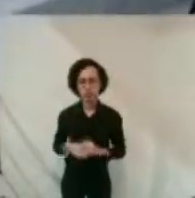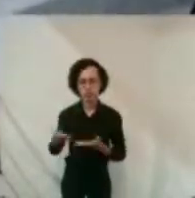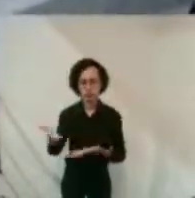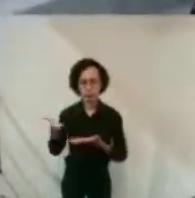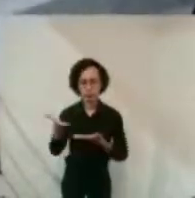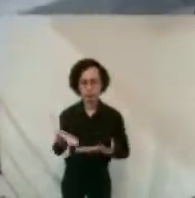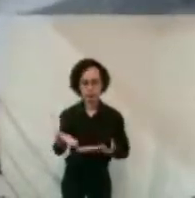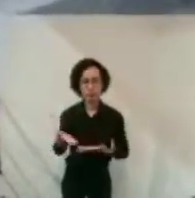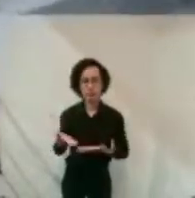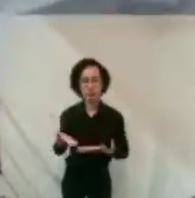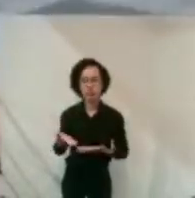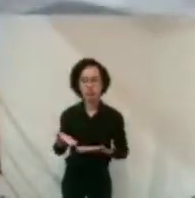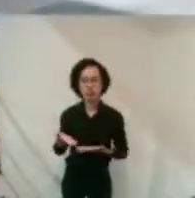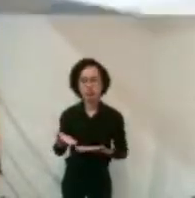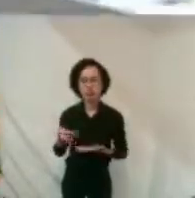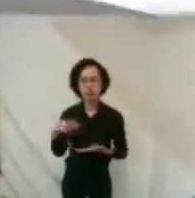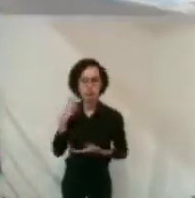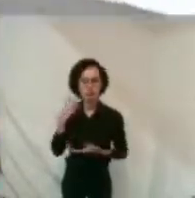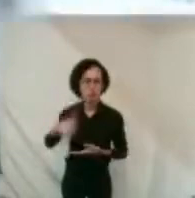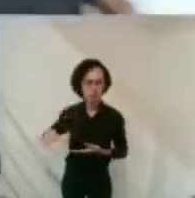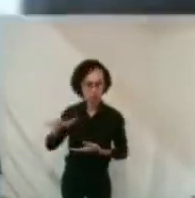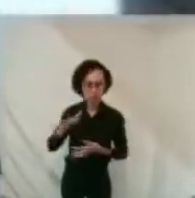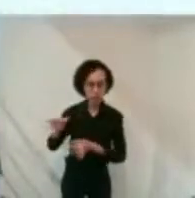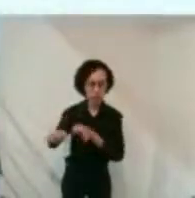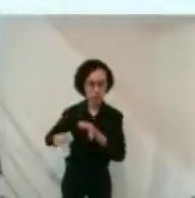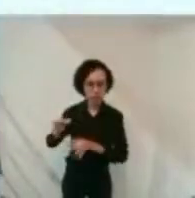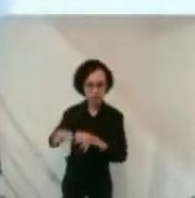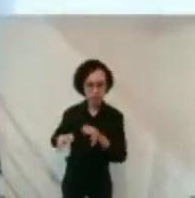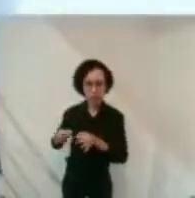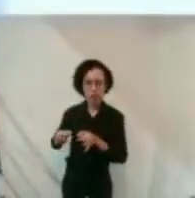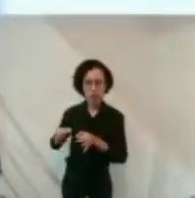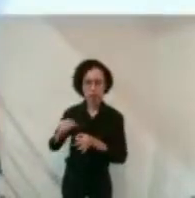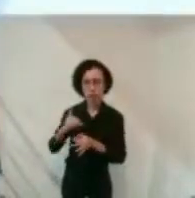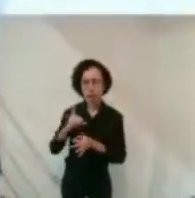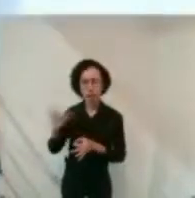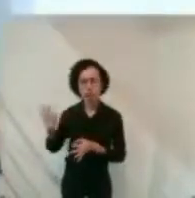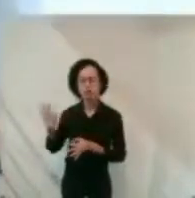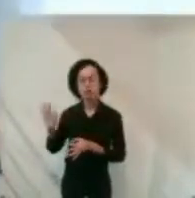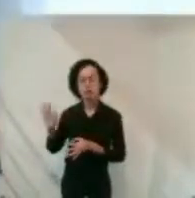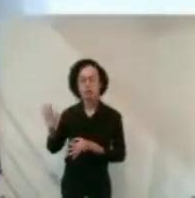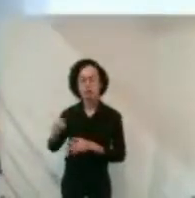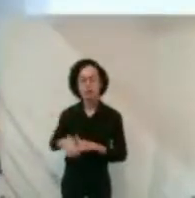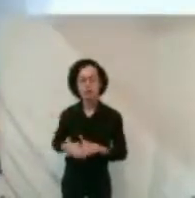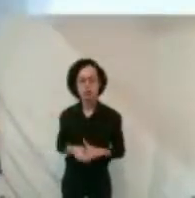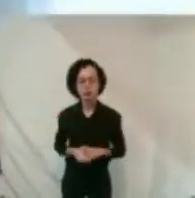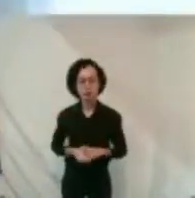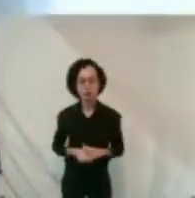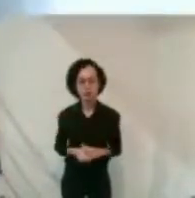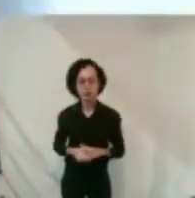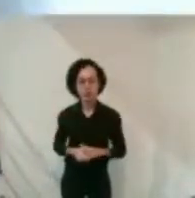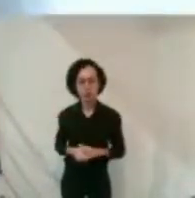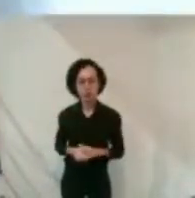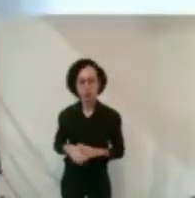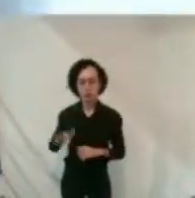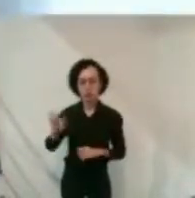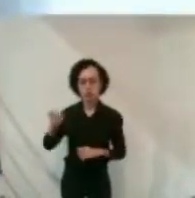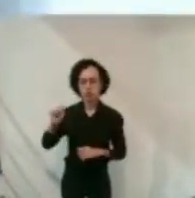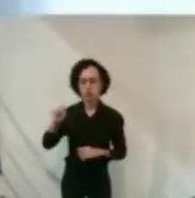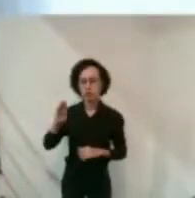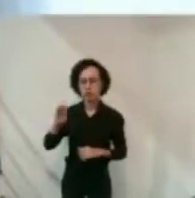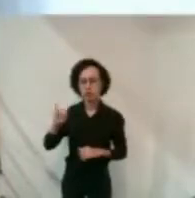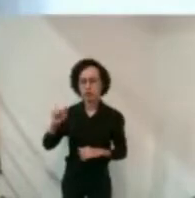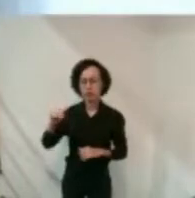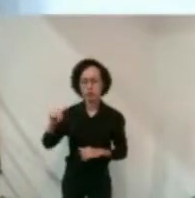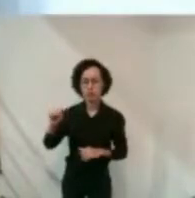Convidamos agora a Procuradora-Geral de Justiça do Distrito Federal de Territórios, Fabiana Costa